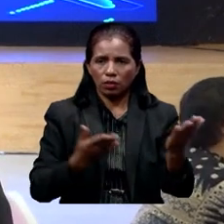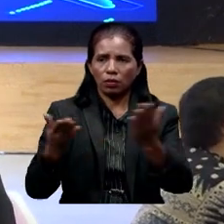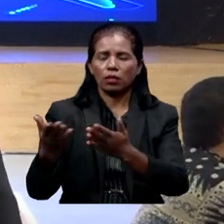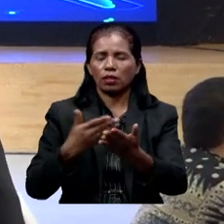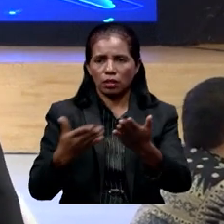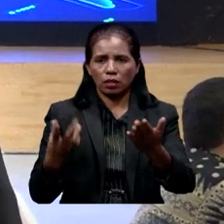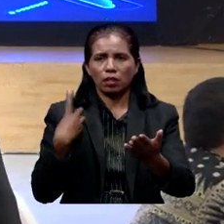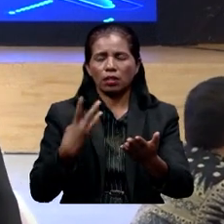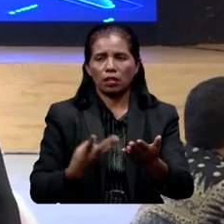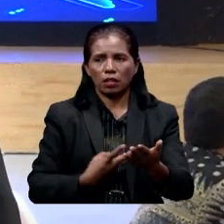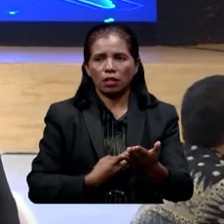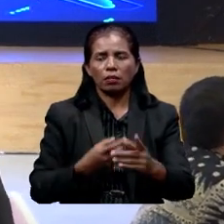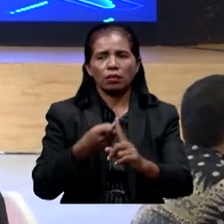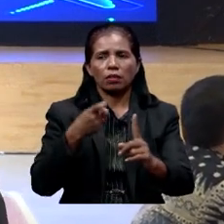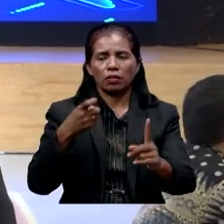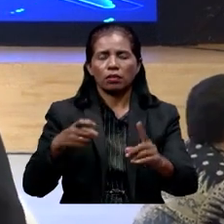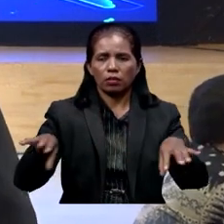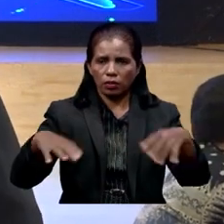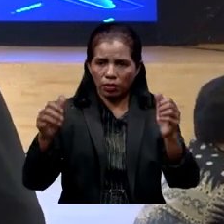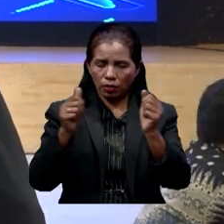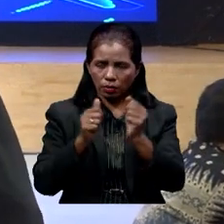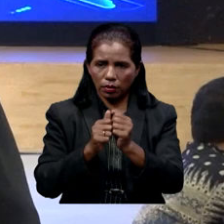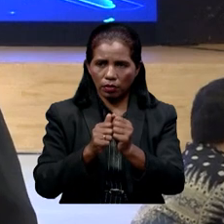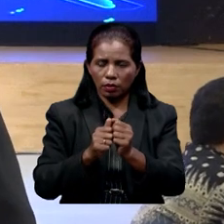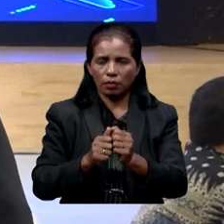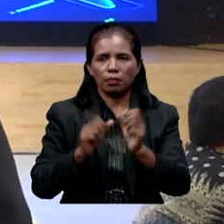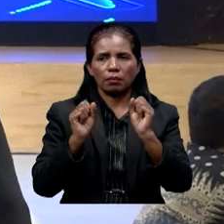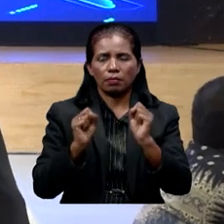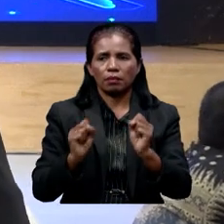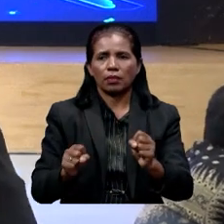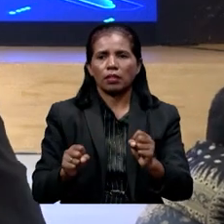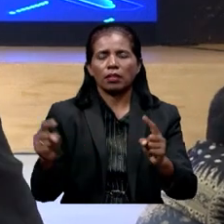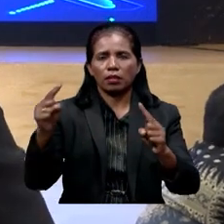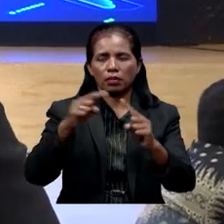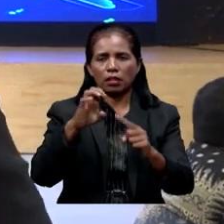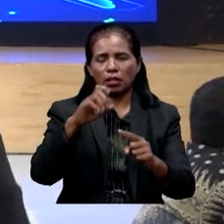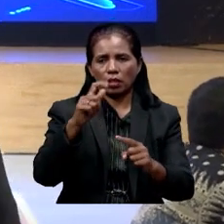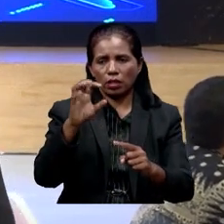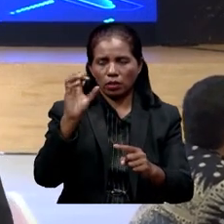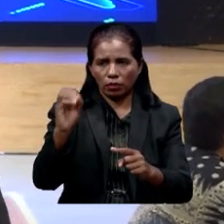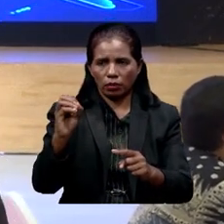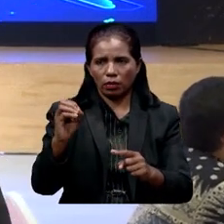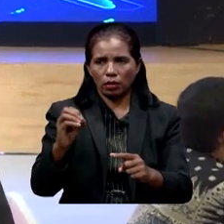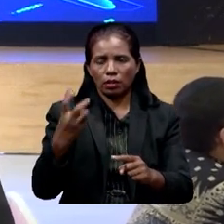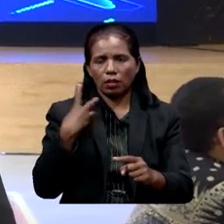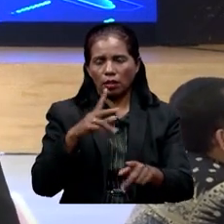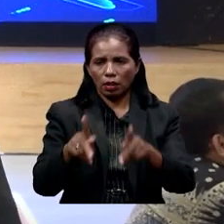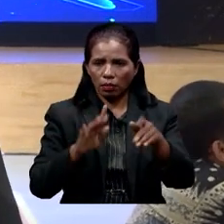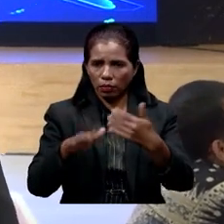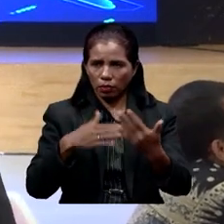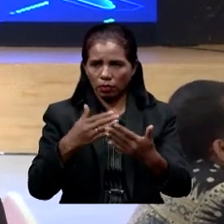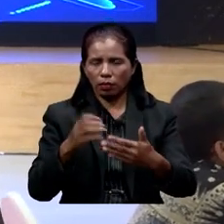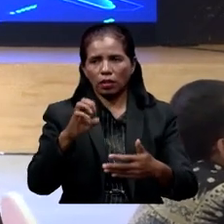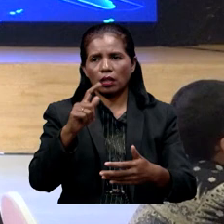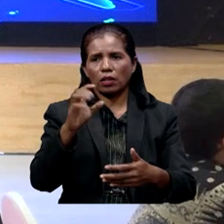kami adalah dari kolaborasi untuk apa? Untuk di Eto ini, terutama di Eto dan untuk customer-customer Eto juga.